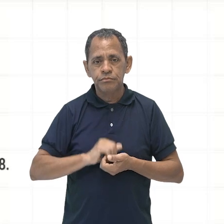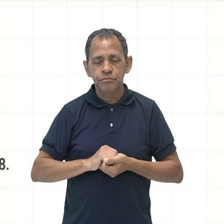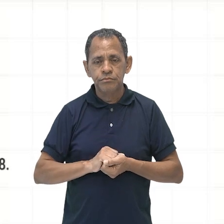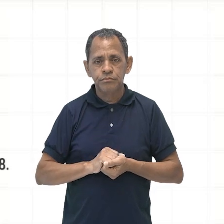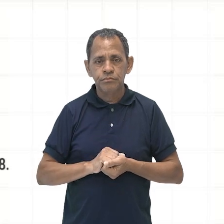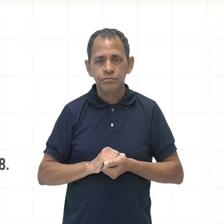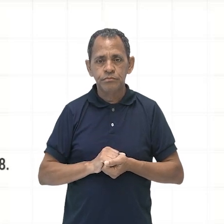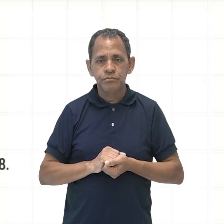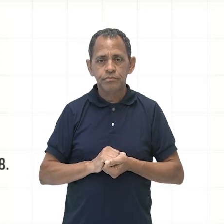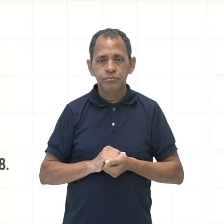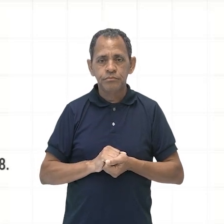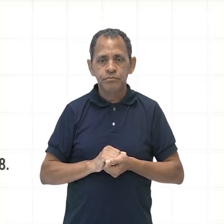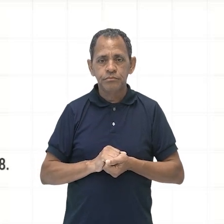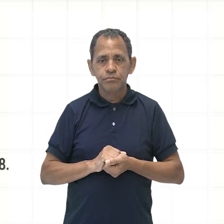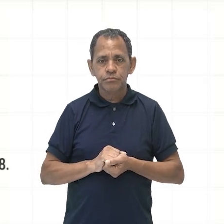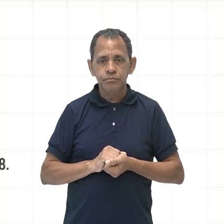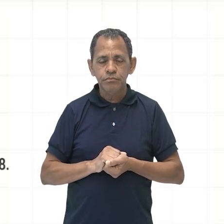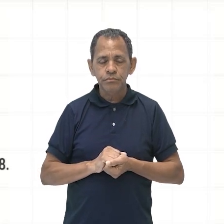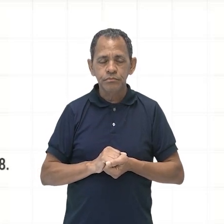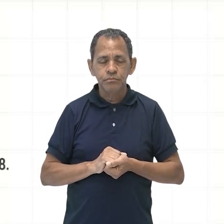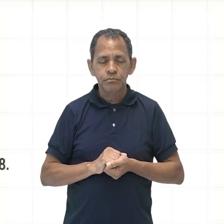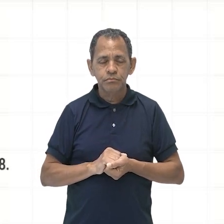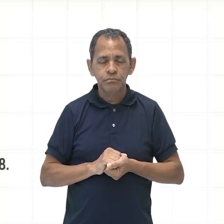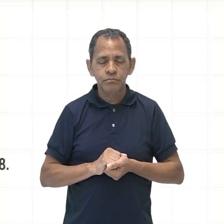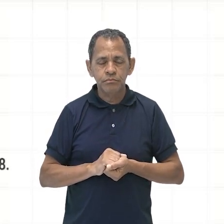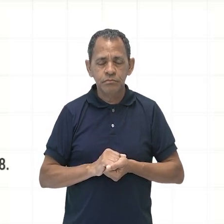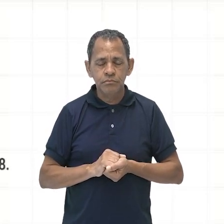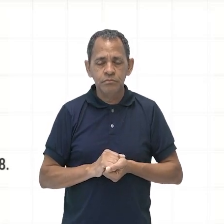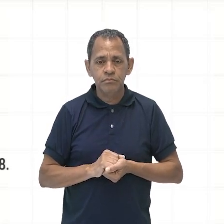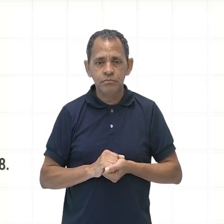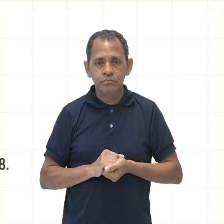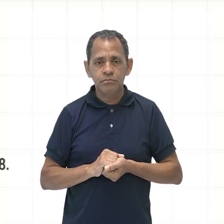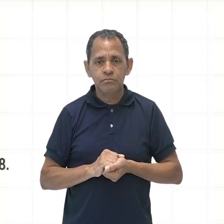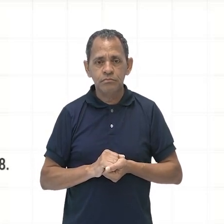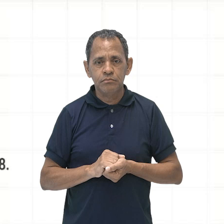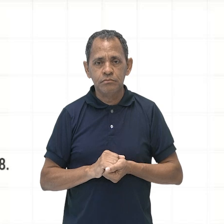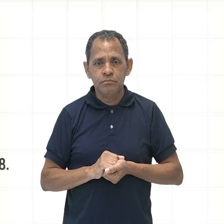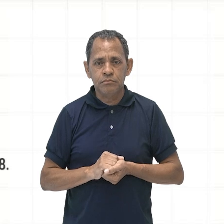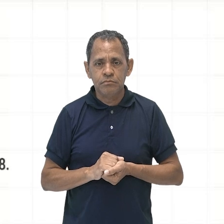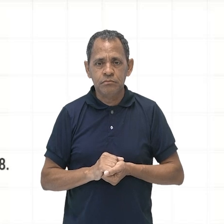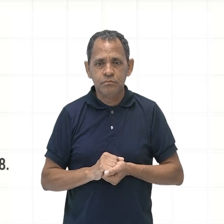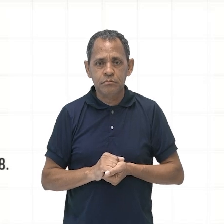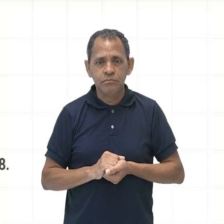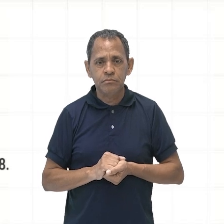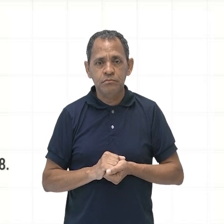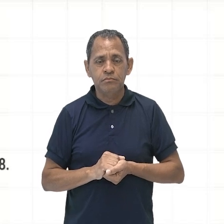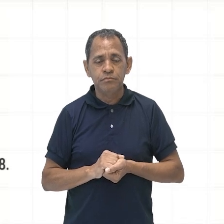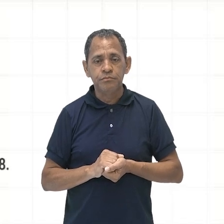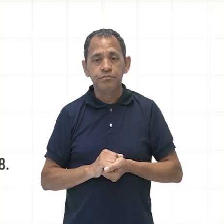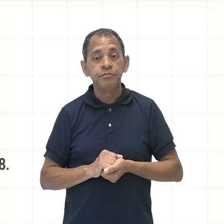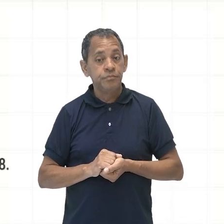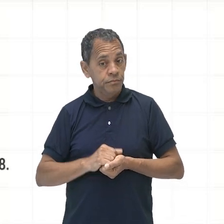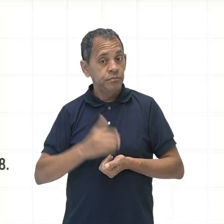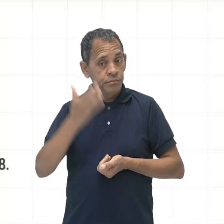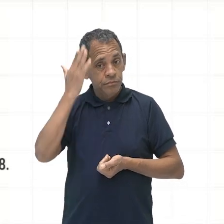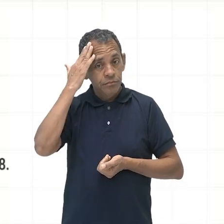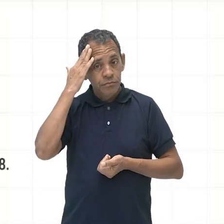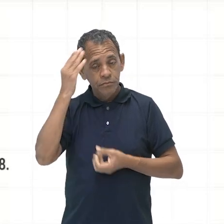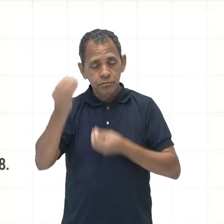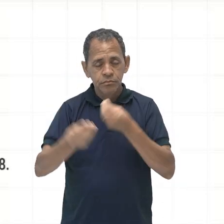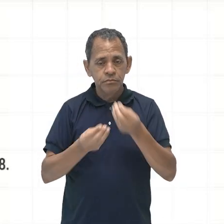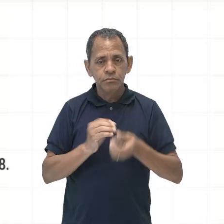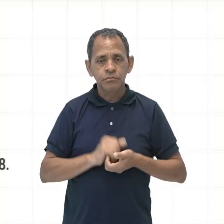pode pensar mentalmente. Se eu tenho 15 centímetros e eu quero chegar em 45, por quanto que eu tenho que multiplicar